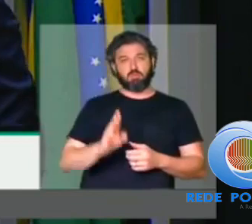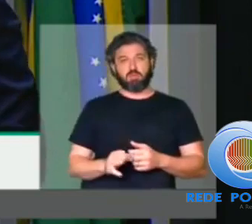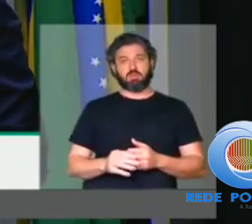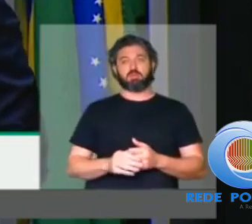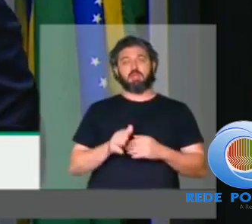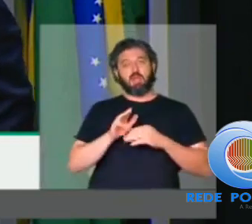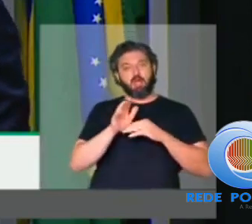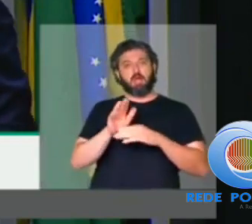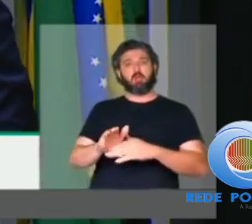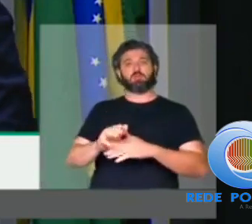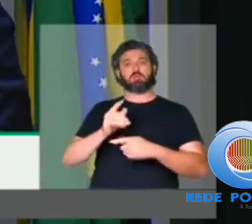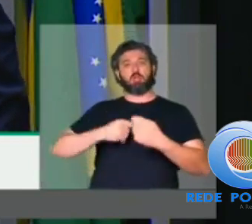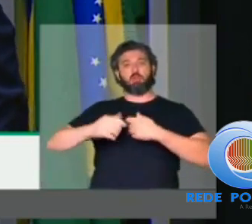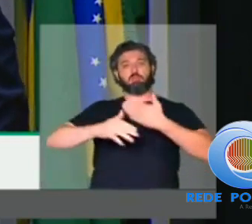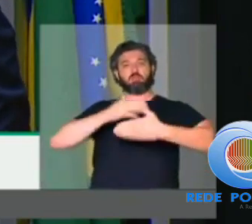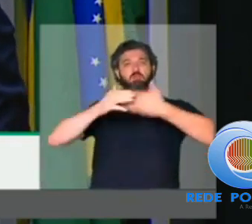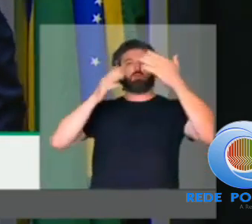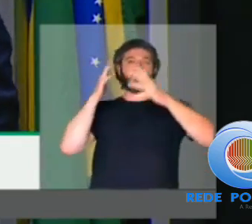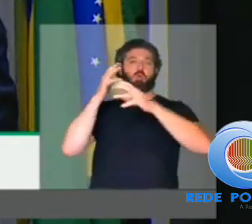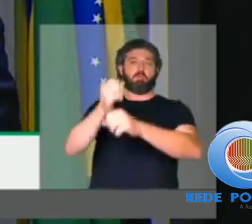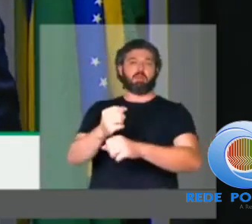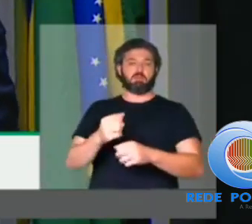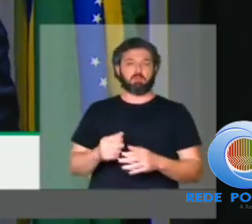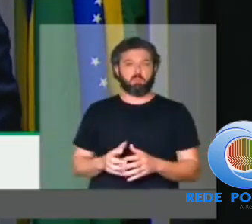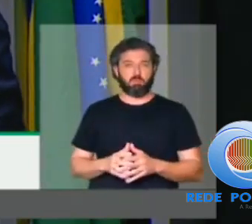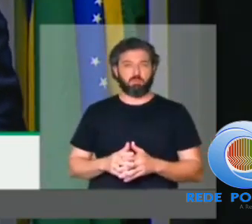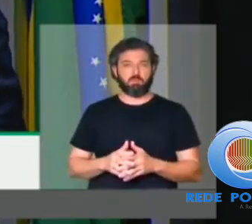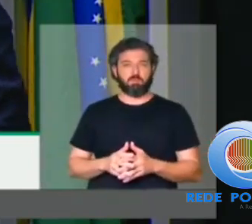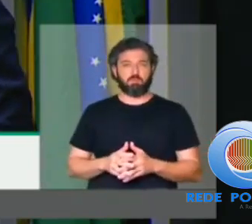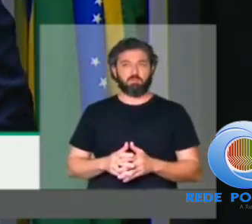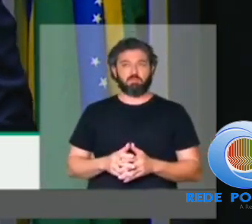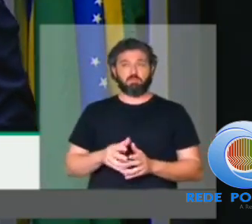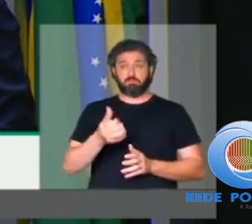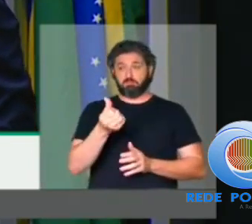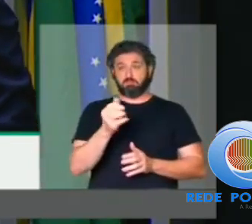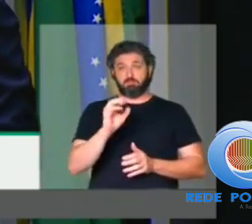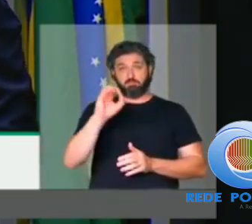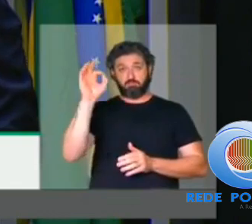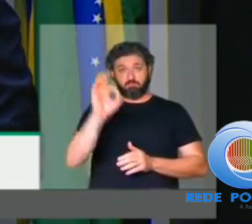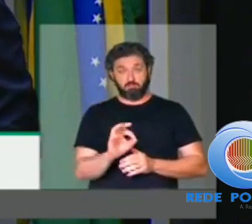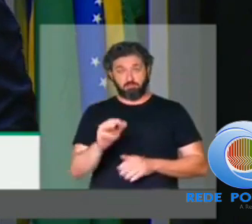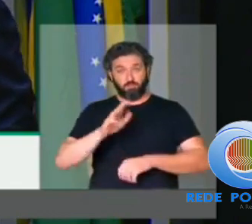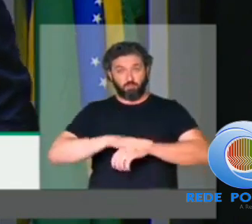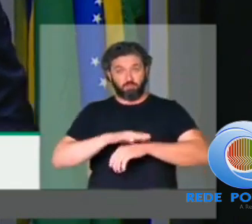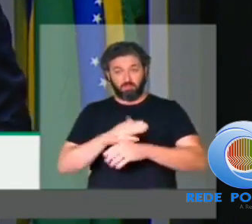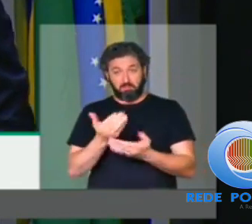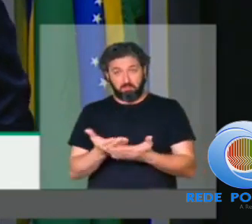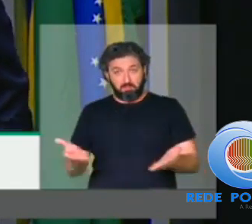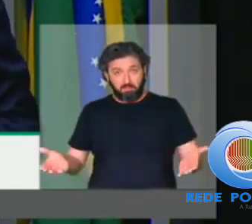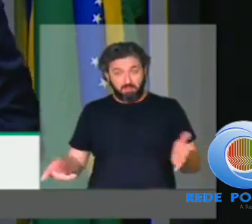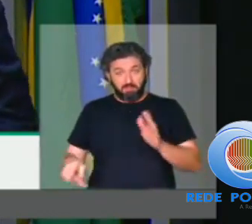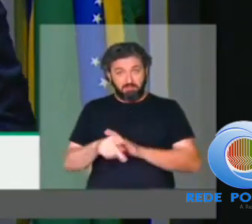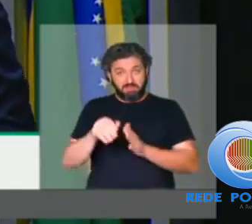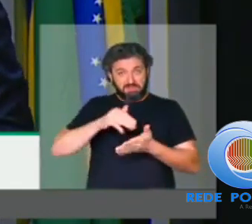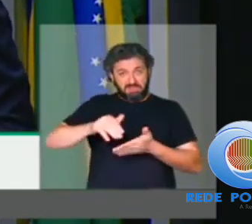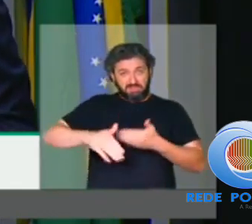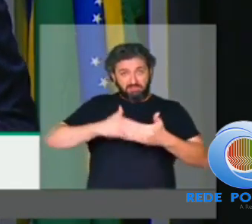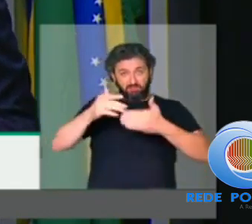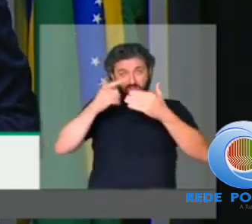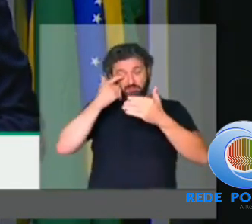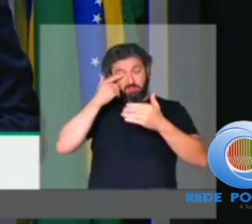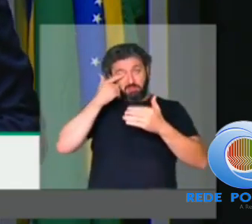país ajudando a nossa economia a retomar o seu crescimento. 60% do tempo gasto pela Secretaria de